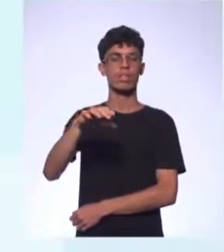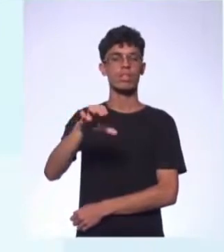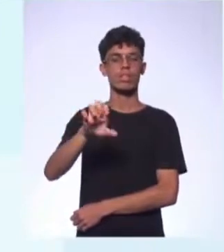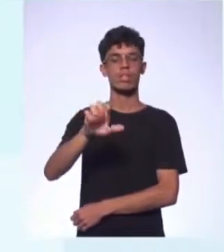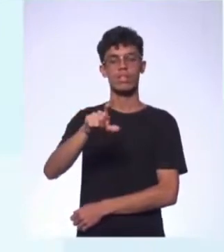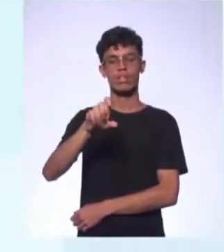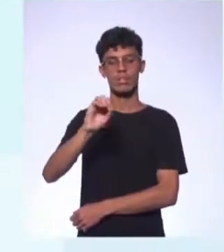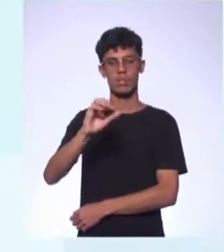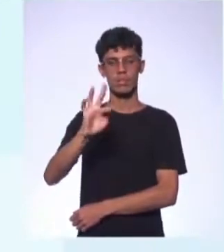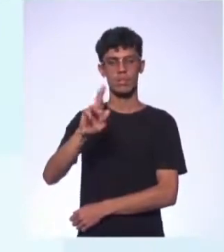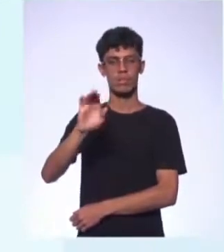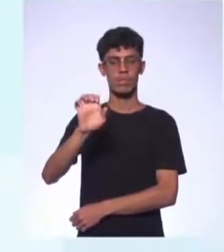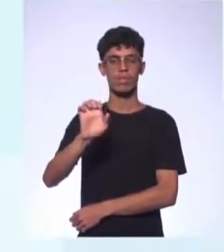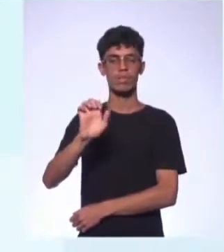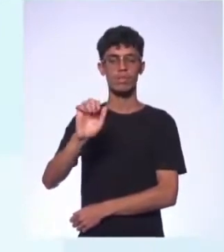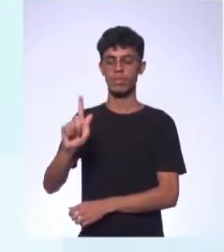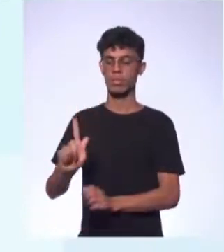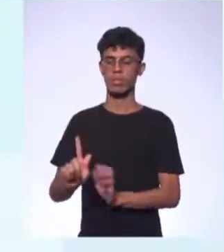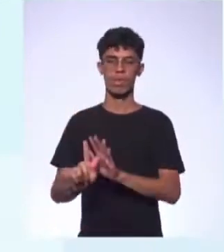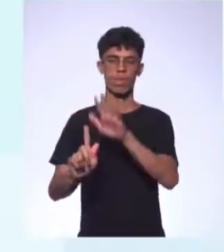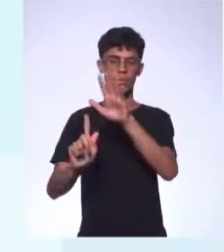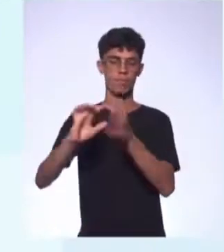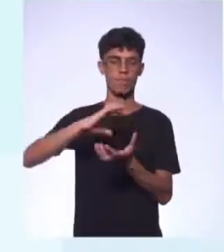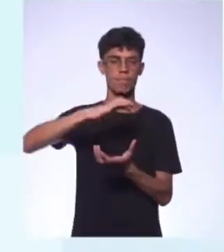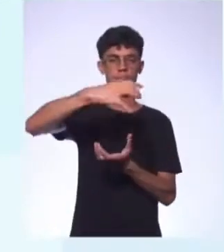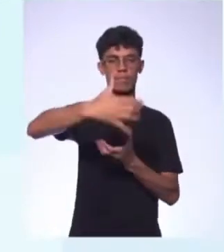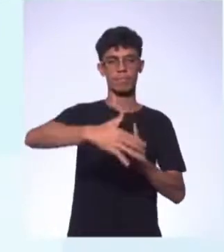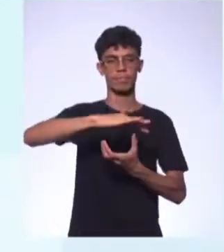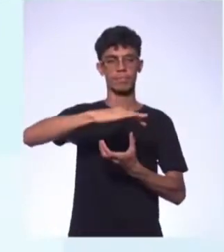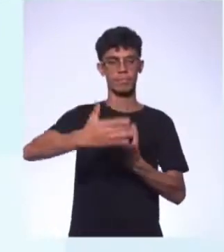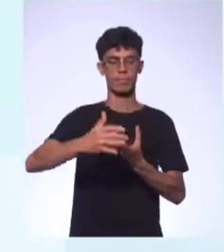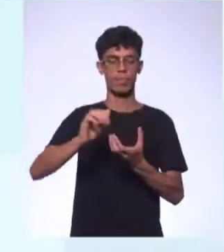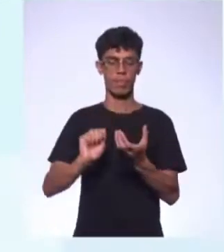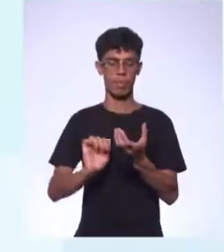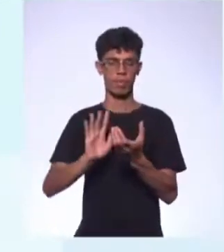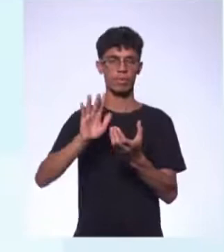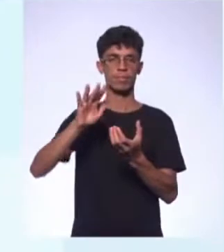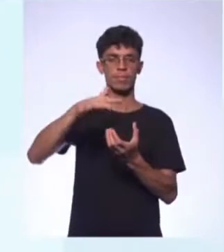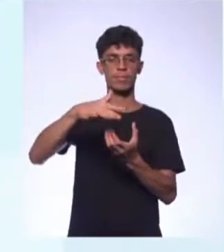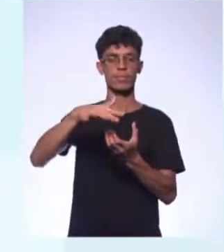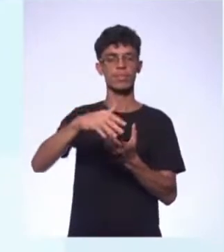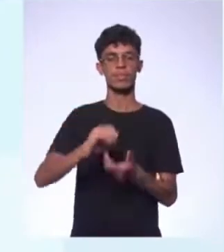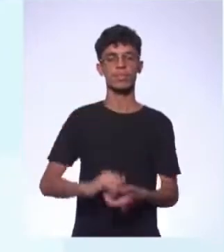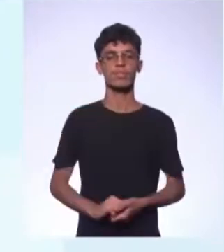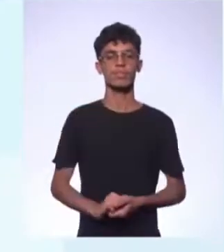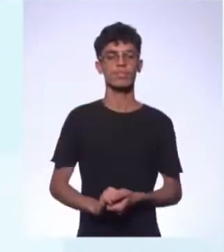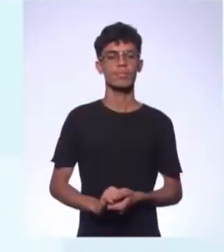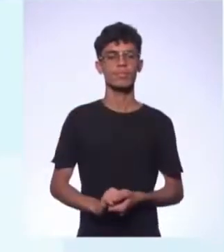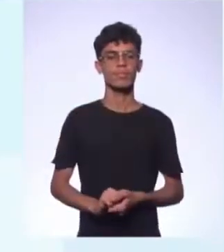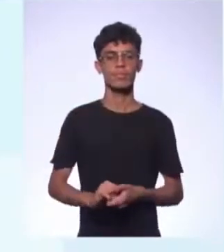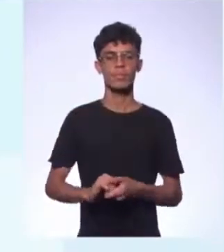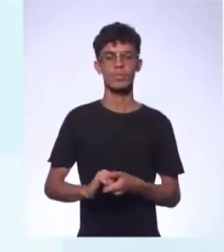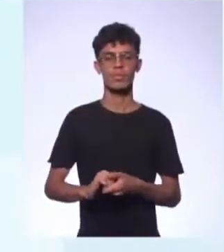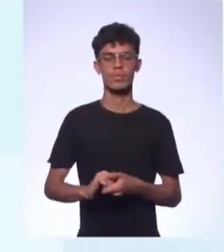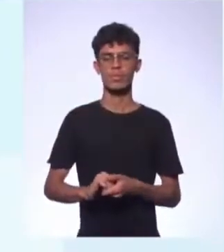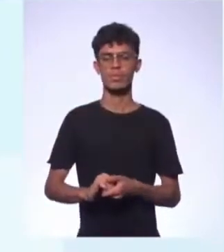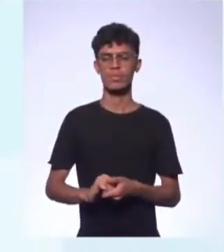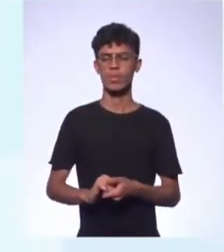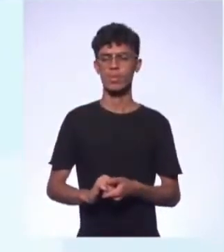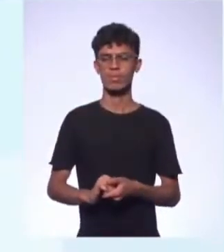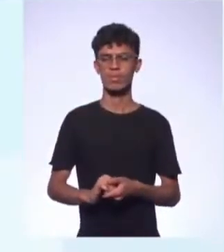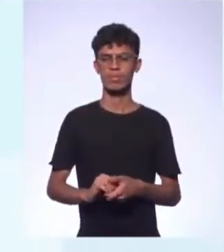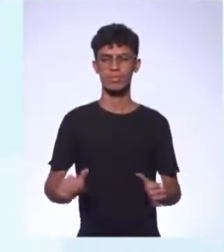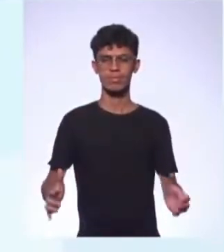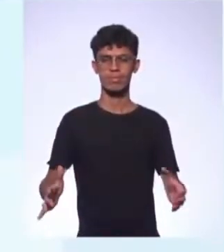vai poluir aí o ar atmosférico. E aqui nós temos também a erupção dos vulcões. Portanto,